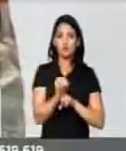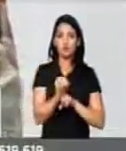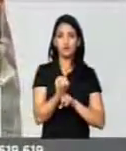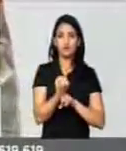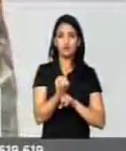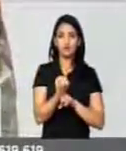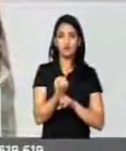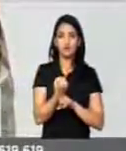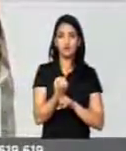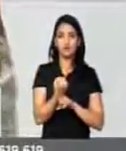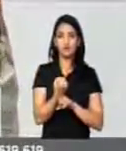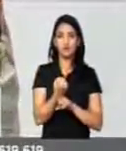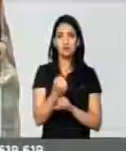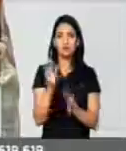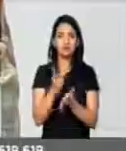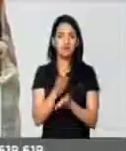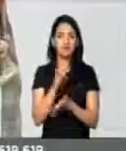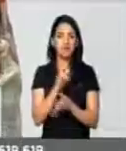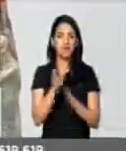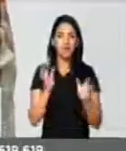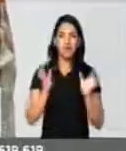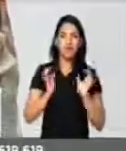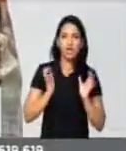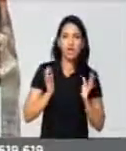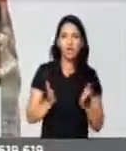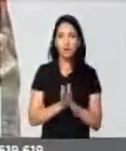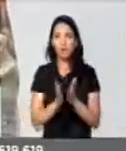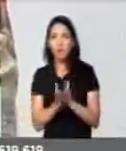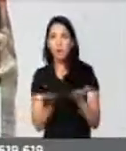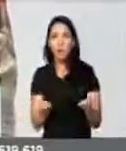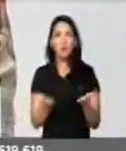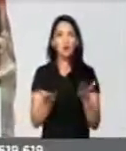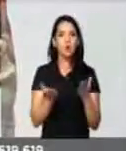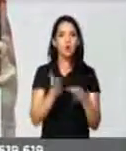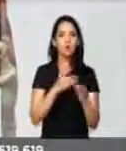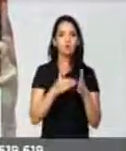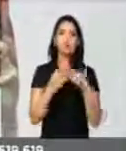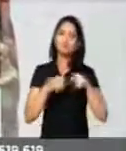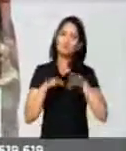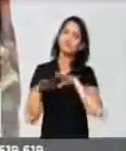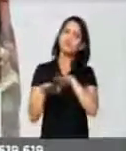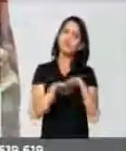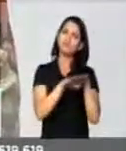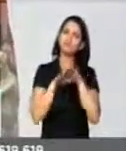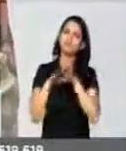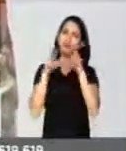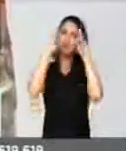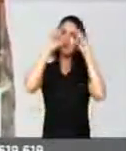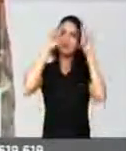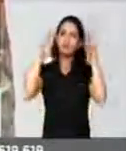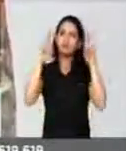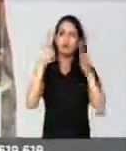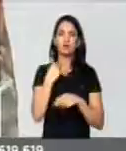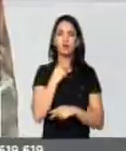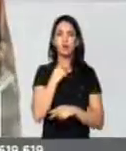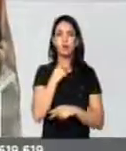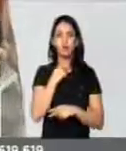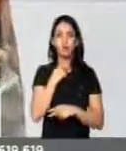de sua riqueza, de seus bens, ou melhor, privilegiando aqueles que não